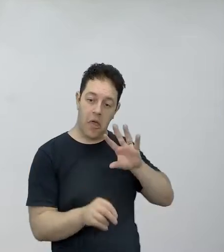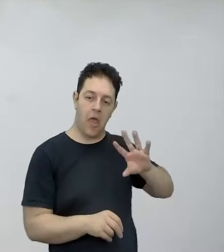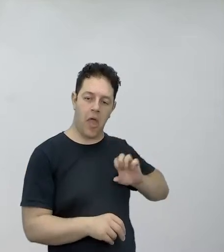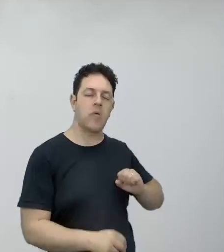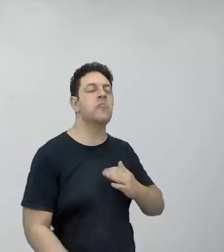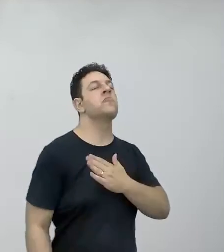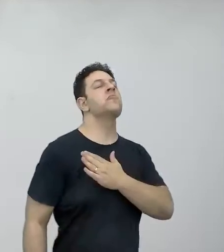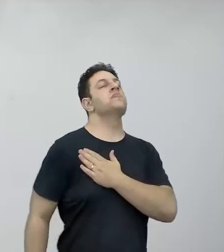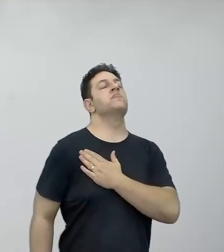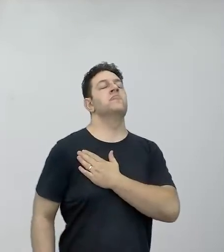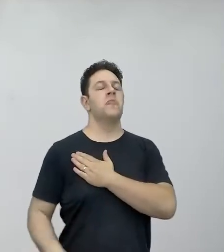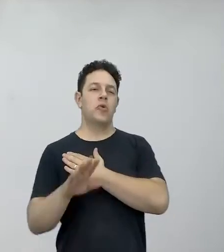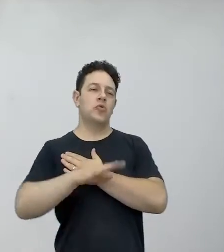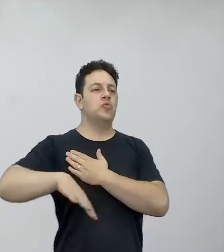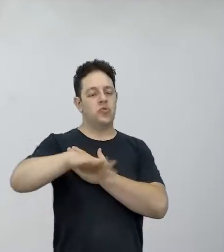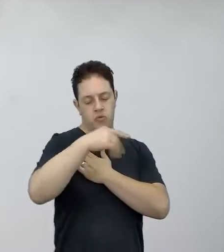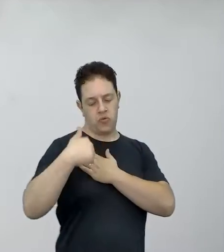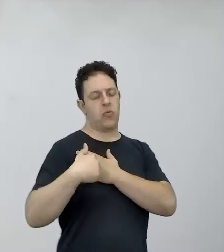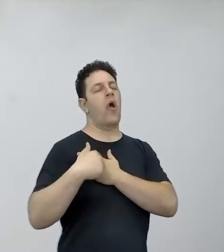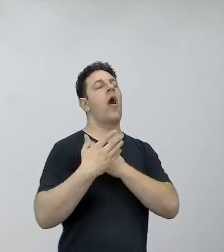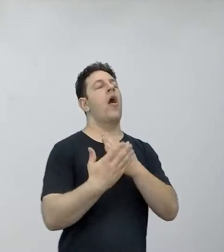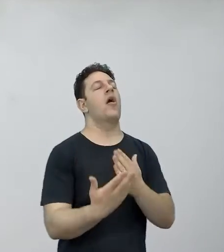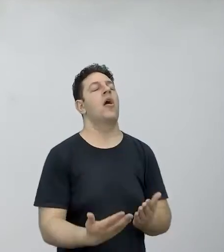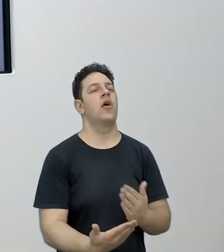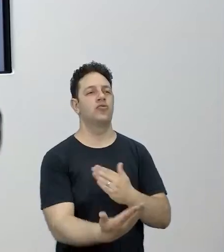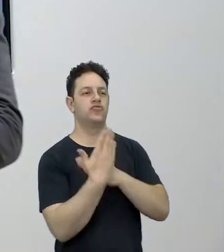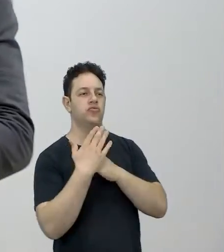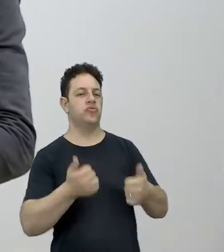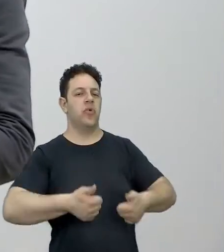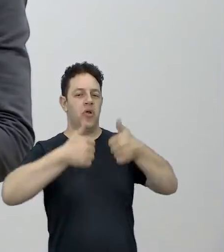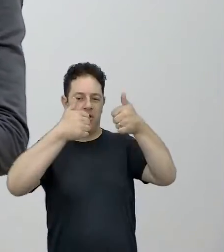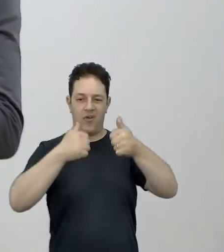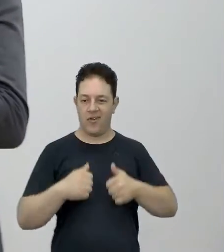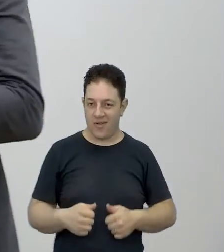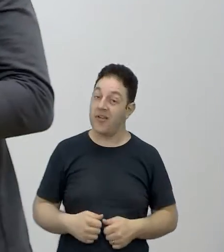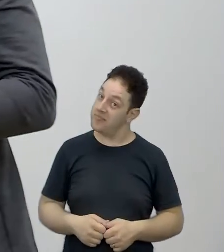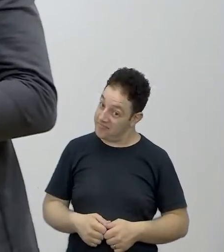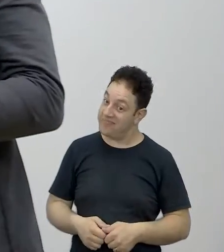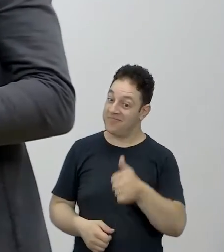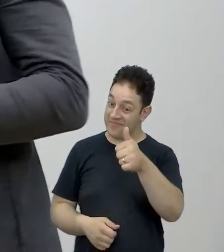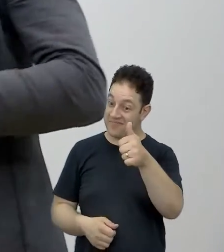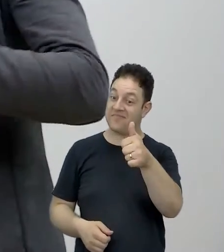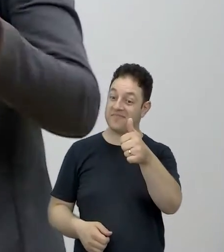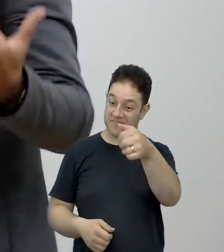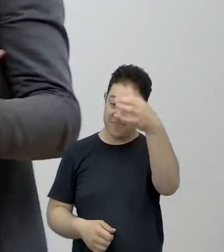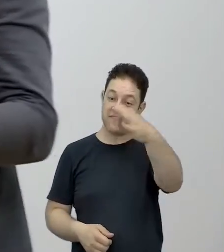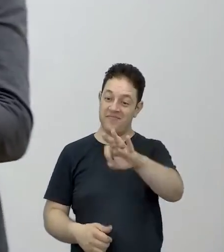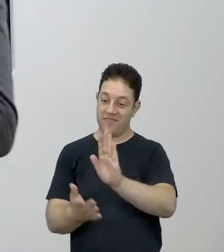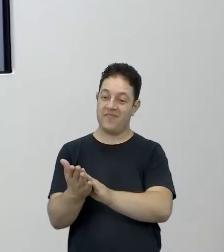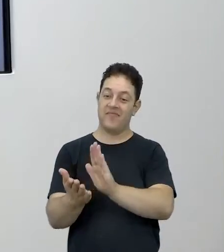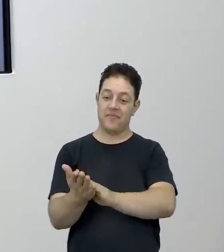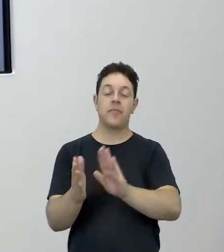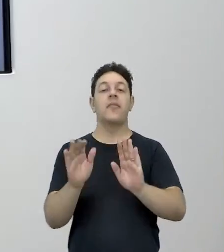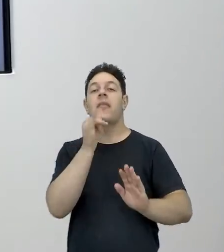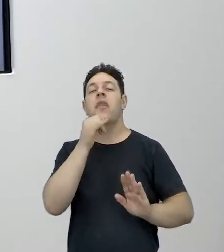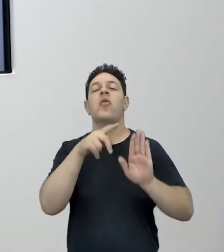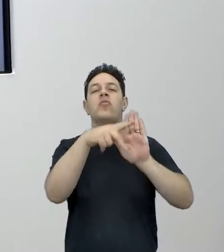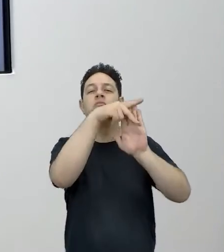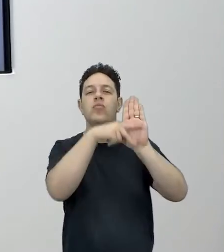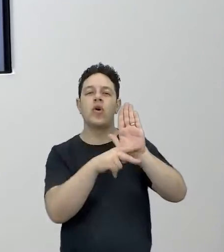pátria é melhor. Isso! Mandou bem, mandou super bem. Quando a gente fala de